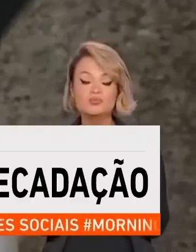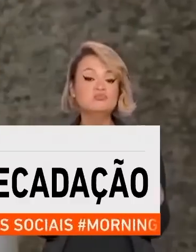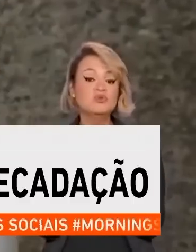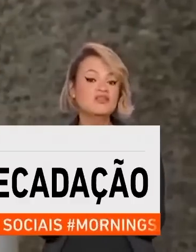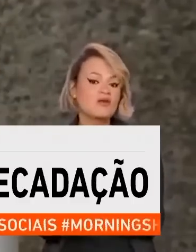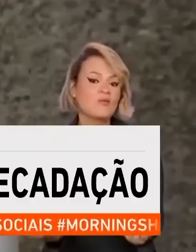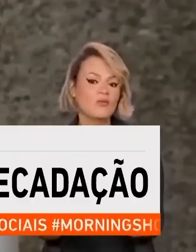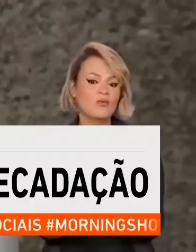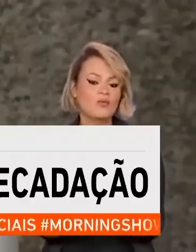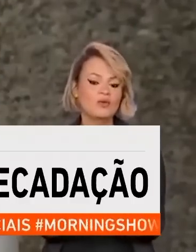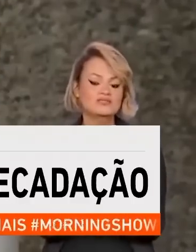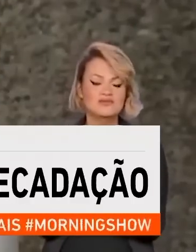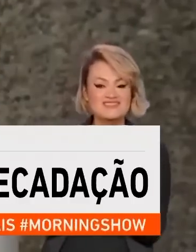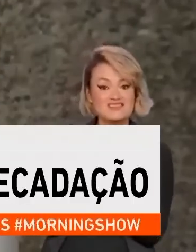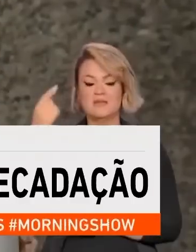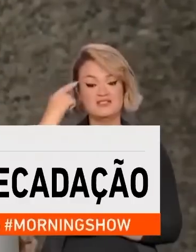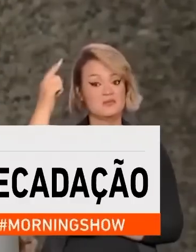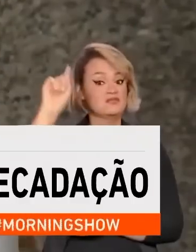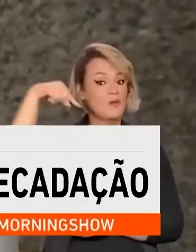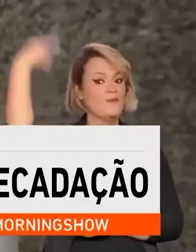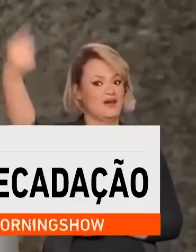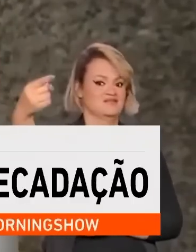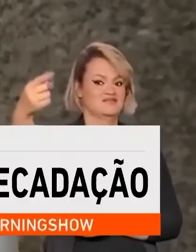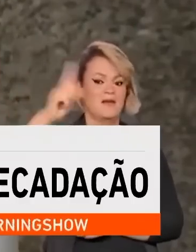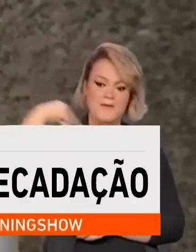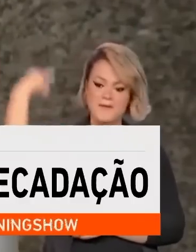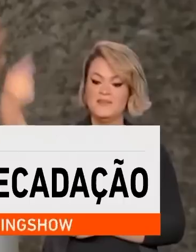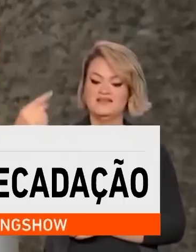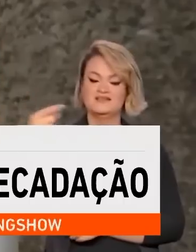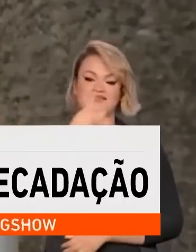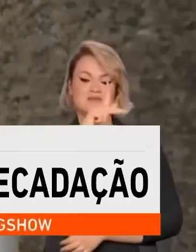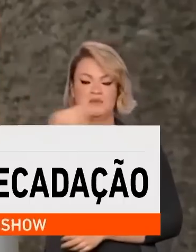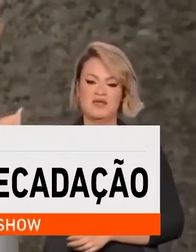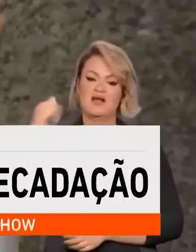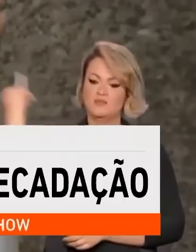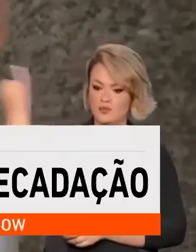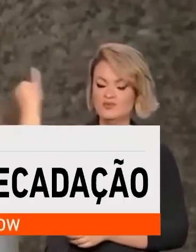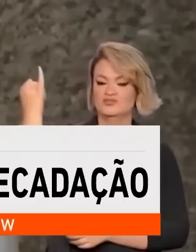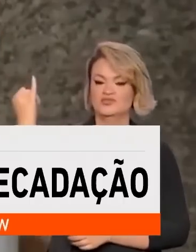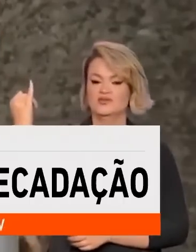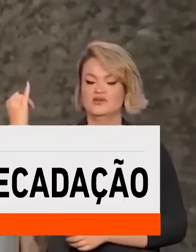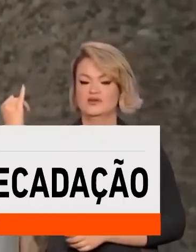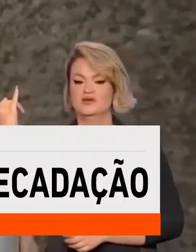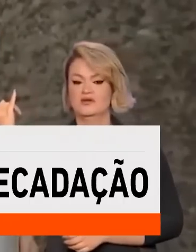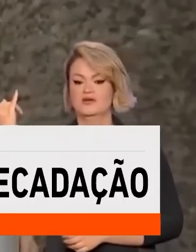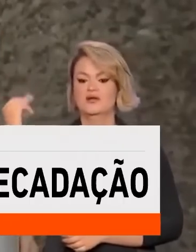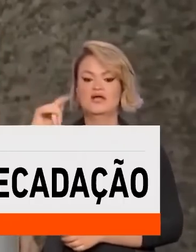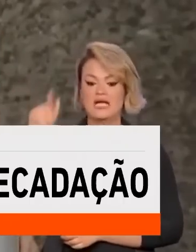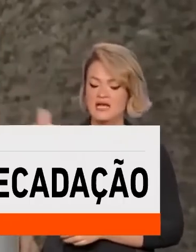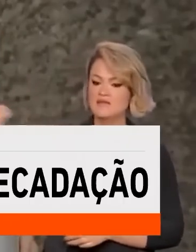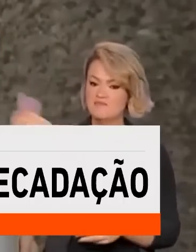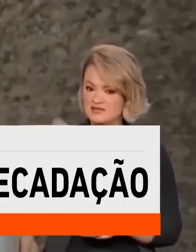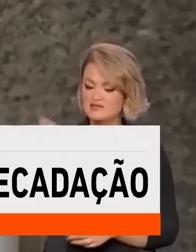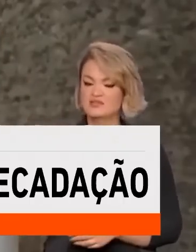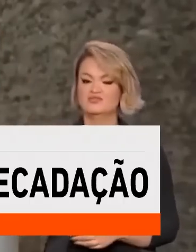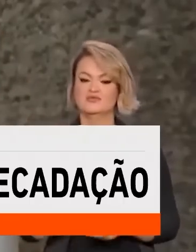importantíssima, né? Não dá. Não dá, mano. Fica defendendo. Não dá pra ser liberal assim, não, Manu. Não dá pra ter tudo, né? Não dá